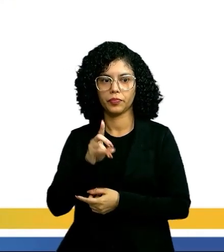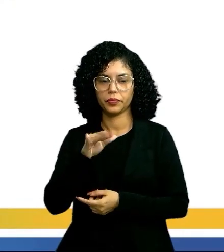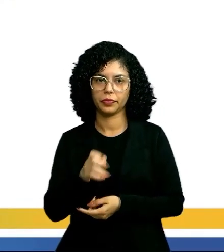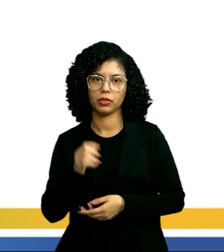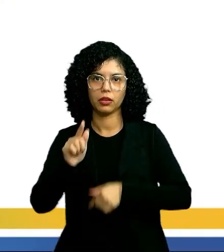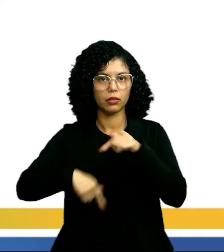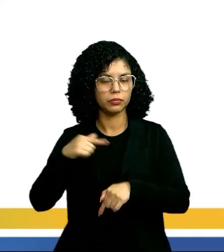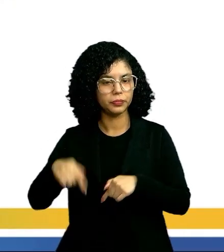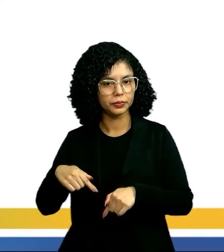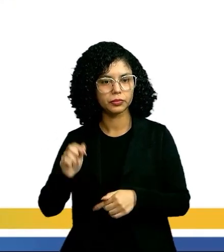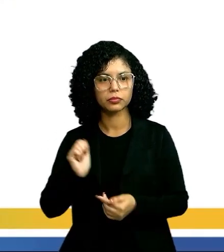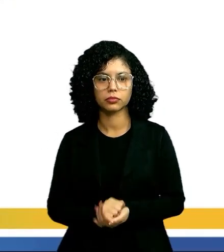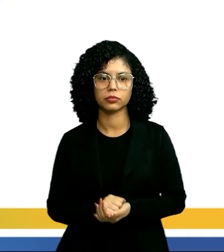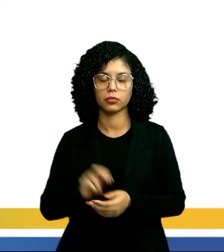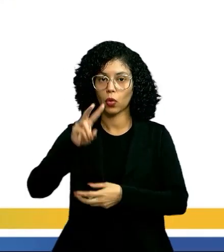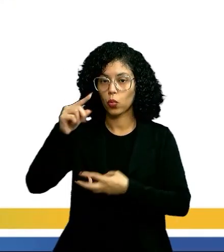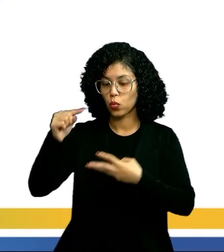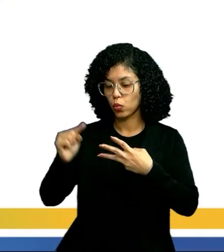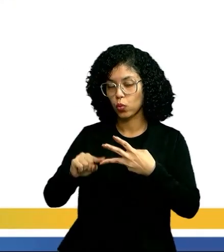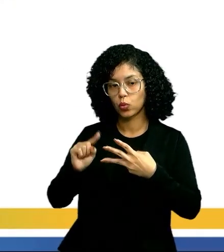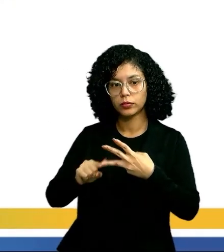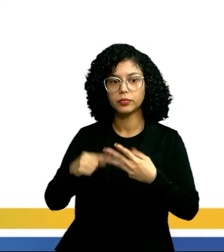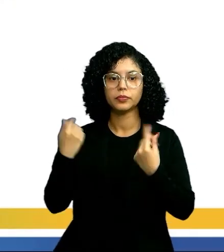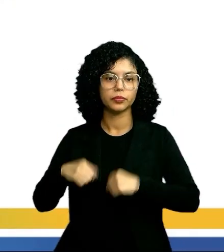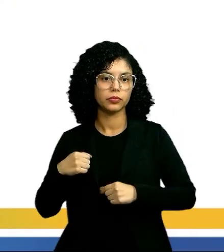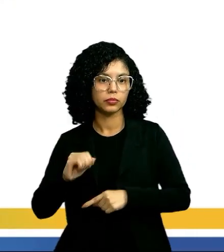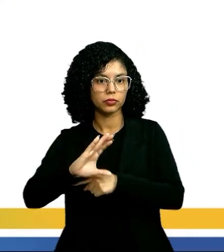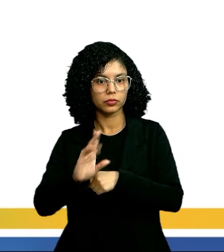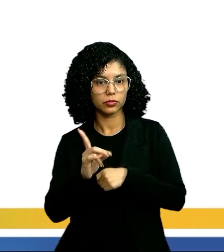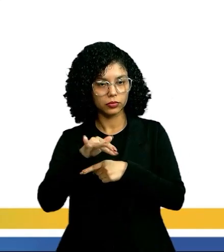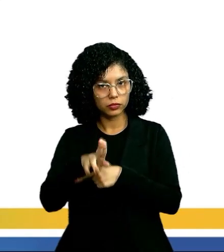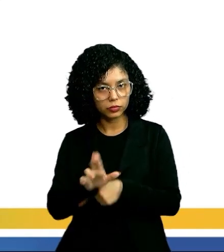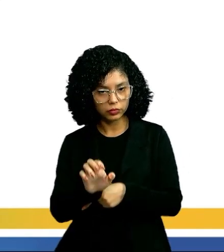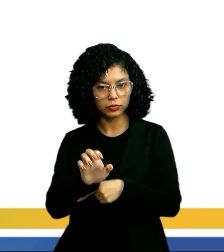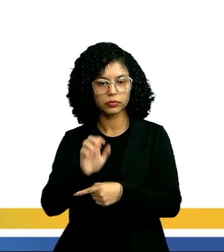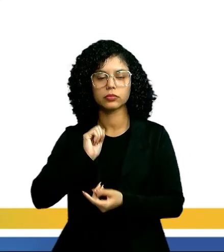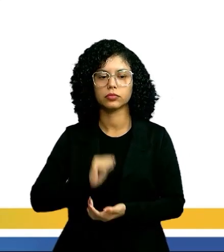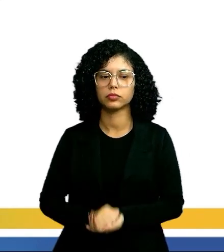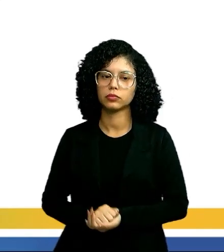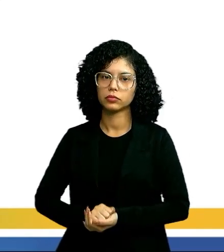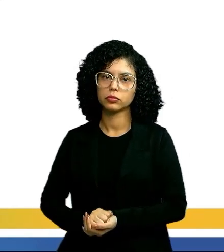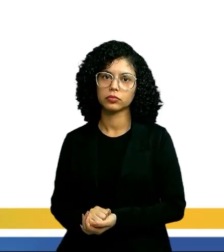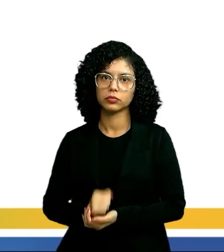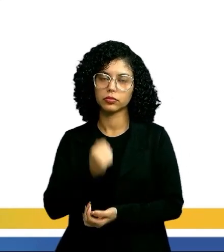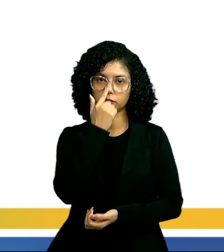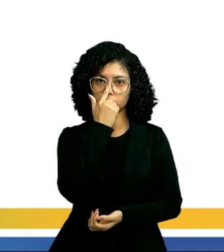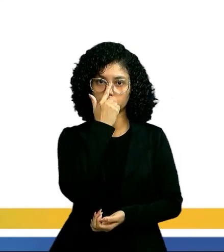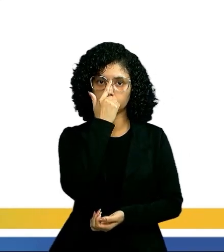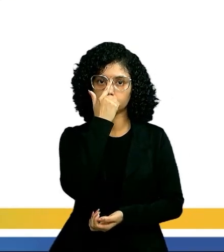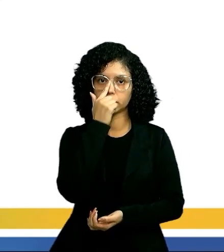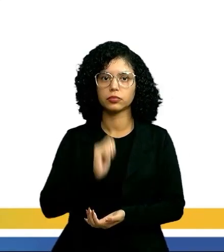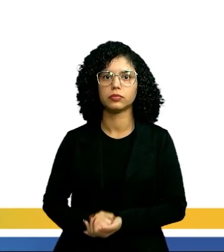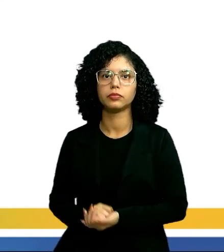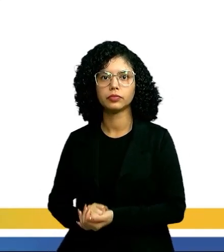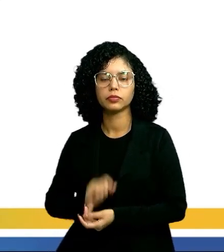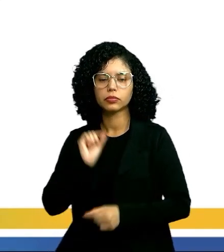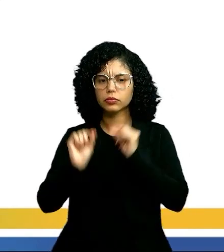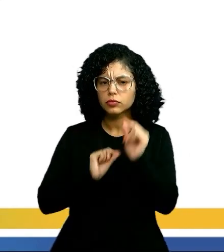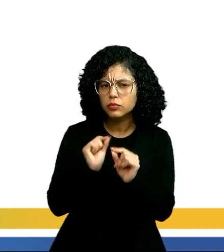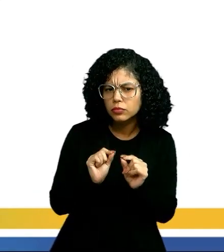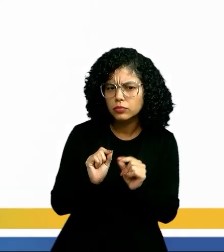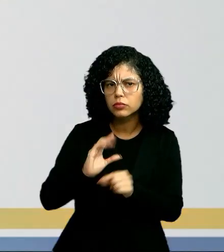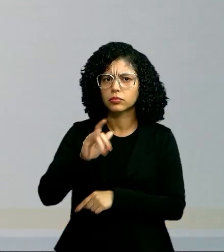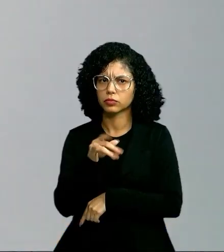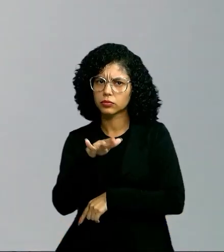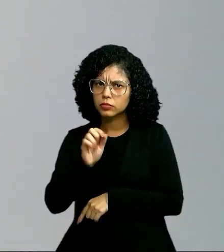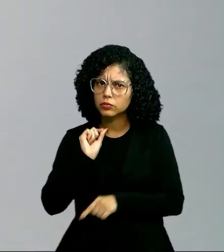química. O terceiro fator que é necessário para que ocorra uma reação química é o choque. Que choque é